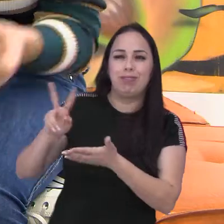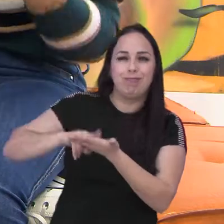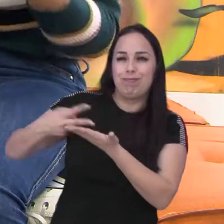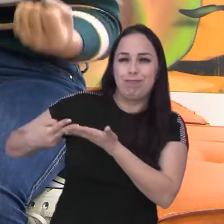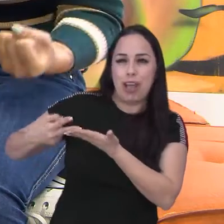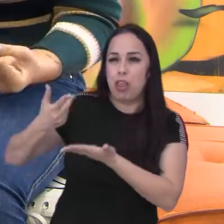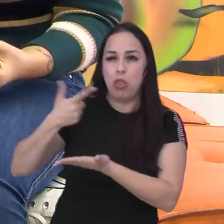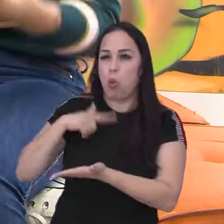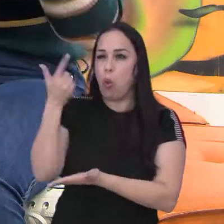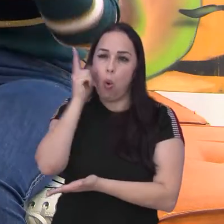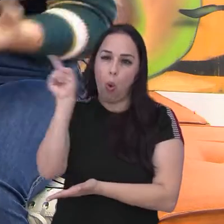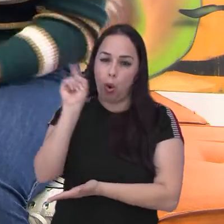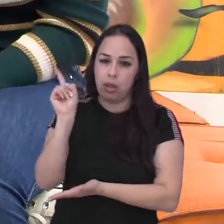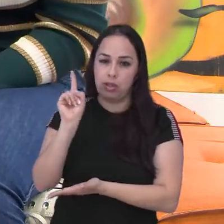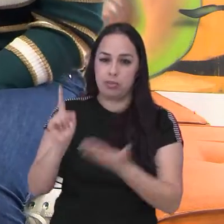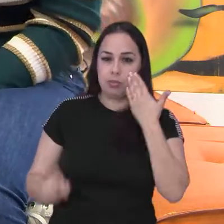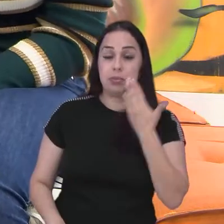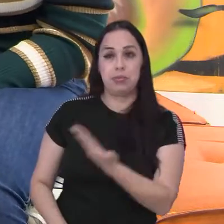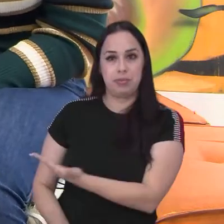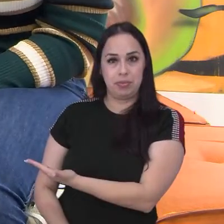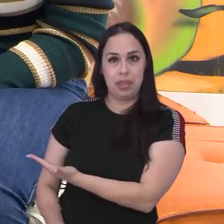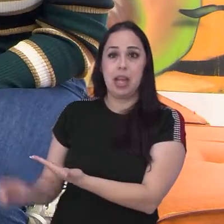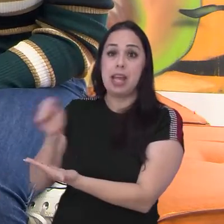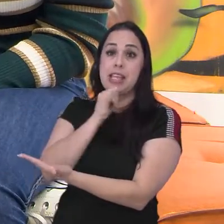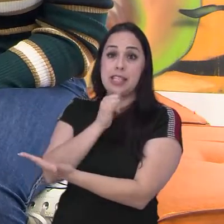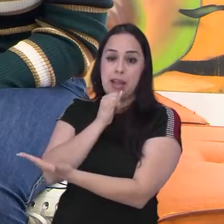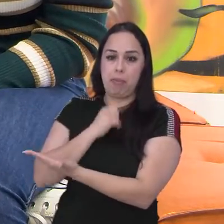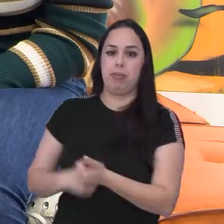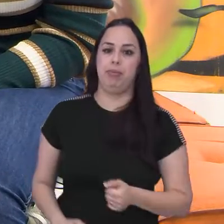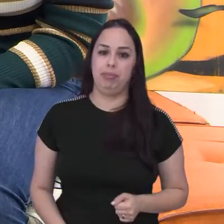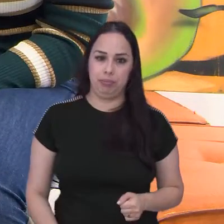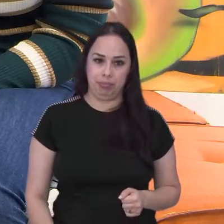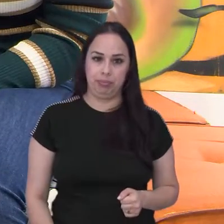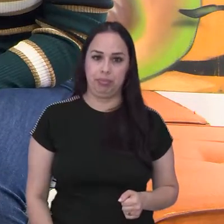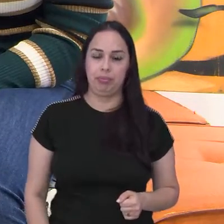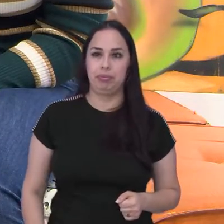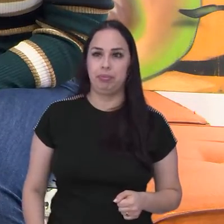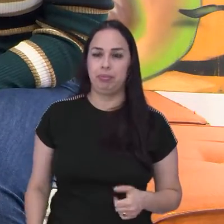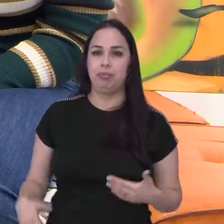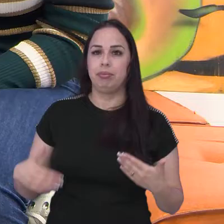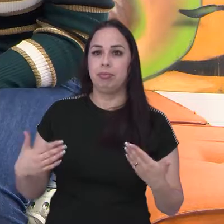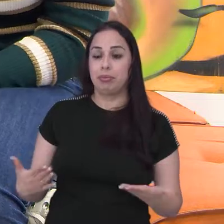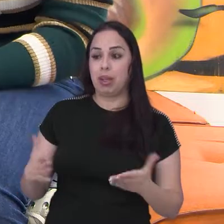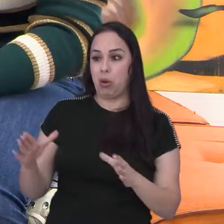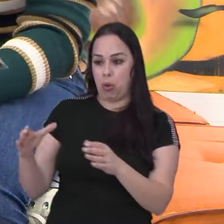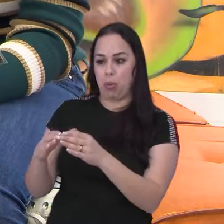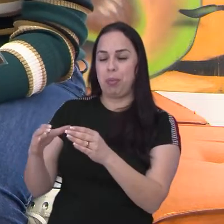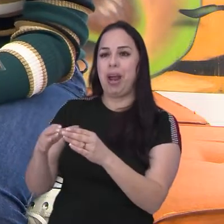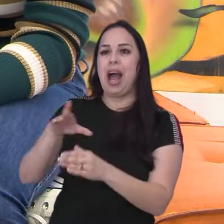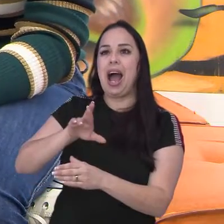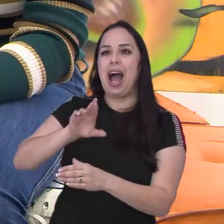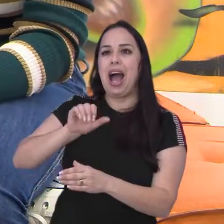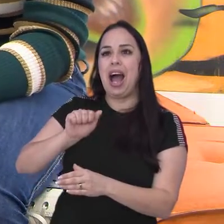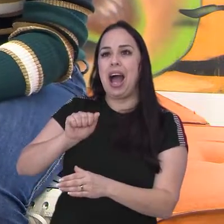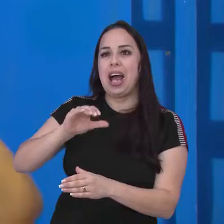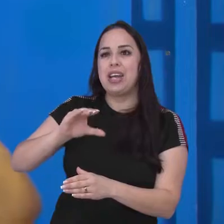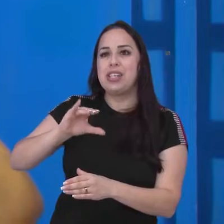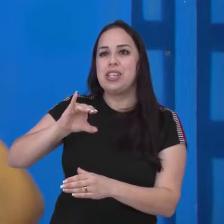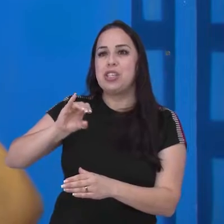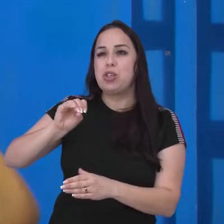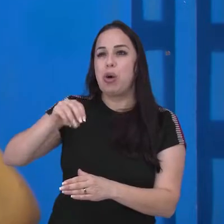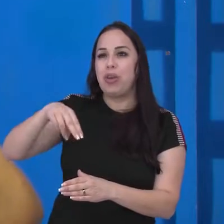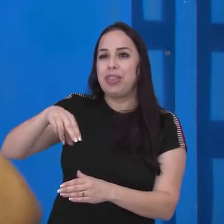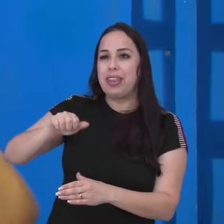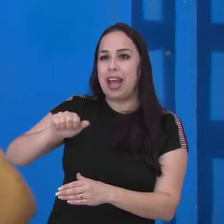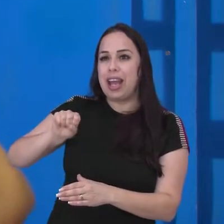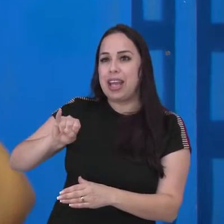gringos não sentia falavam, a letra, né? O que o cara Public Enemy, né? James Brown, enfim. Então, o Racionais, quando chega Racionais, a